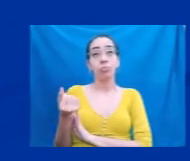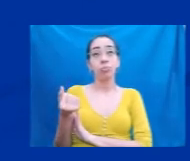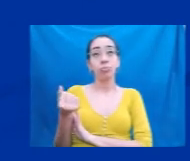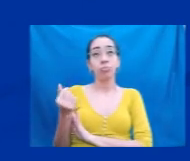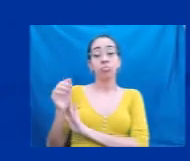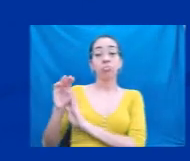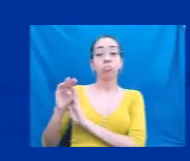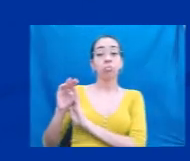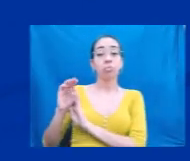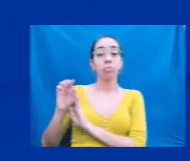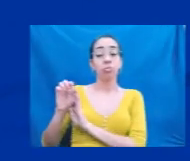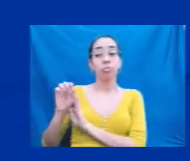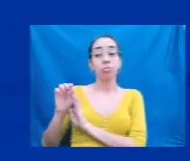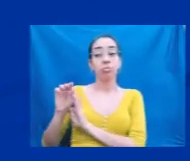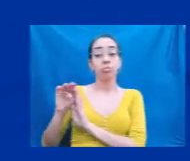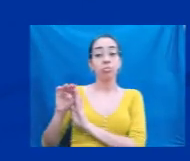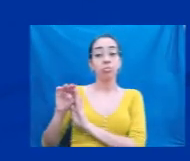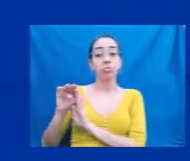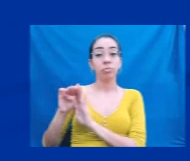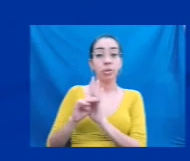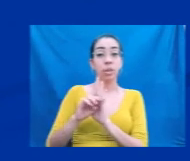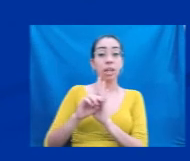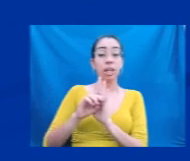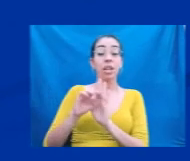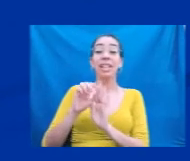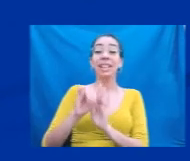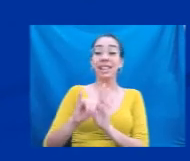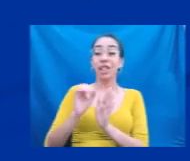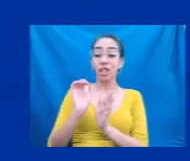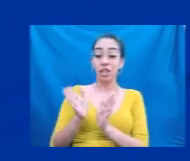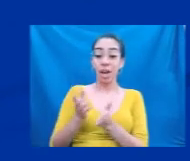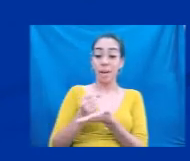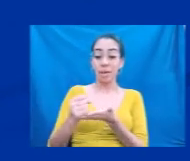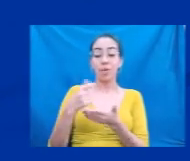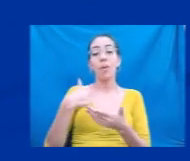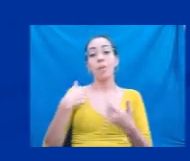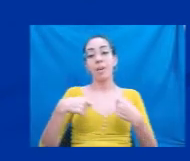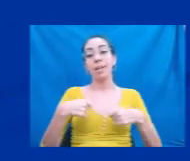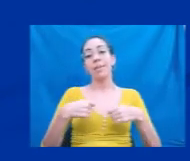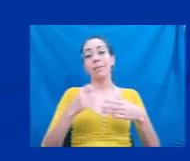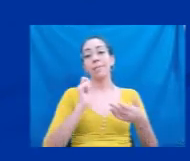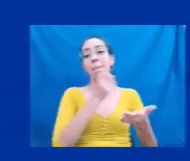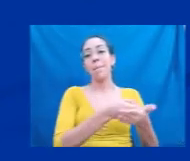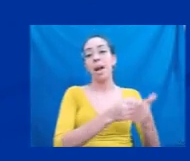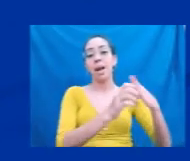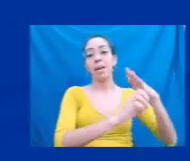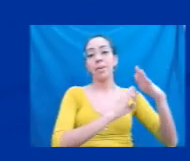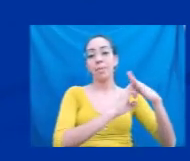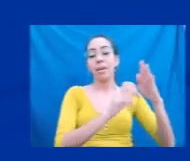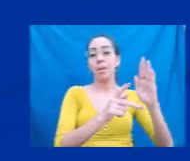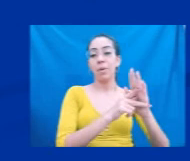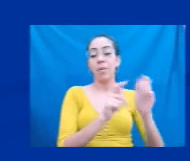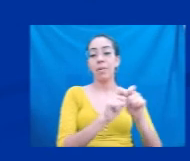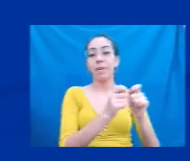descartar eu tenho que incinerar, e somente empresas especializadas vão fazer essa incineração. Então, eu deixar um produto ou comprar em grande escala